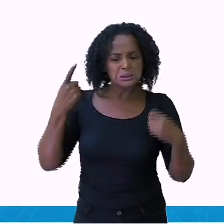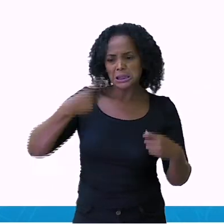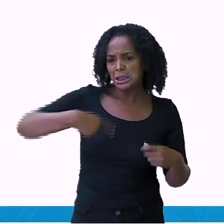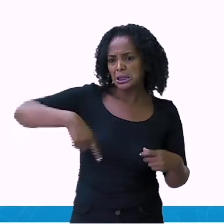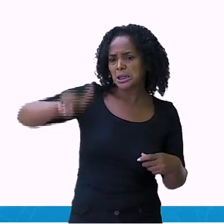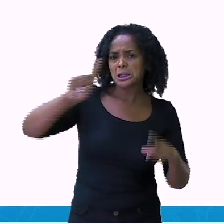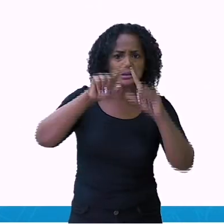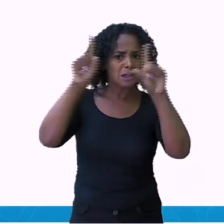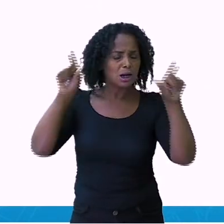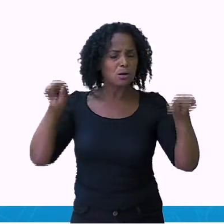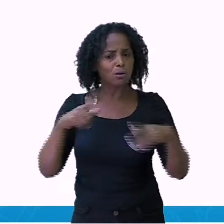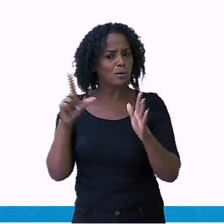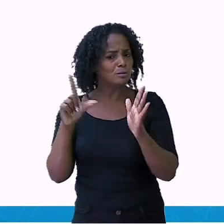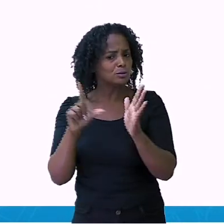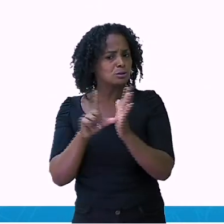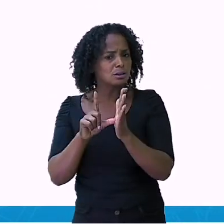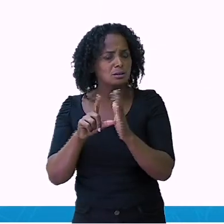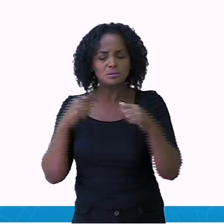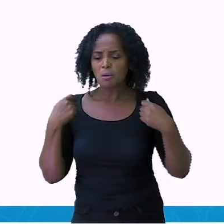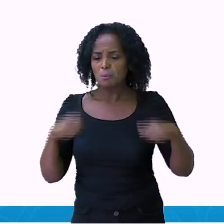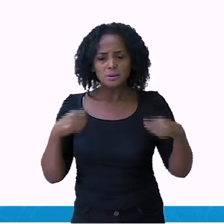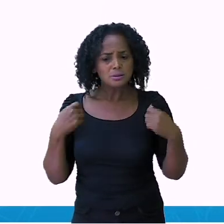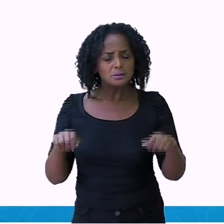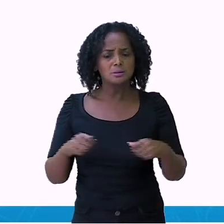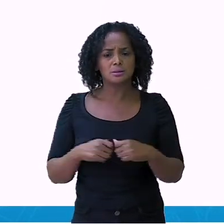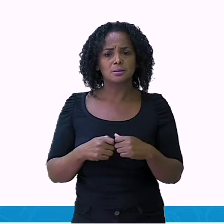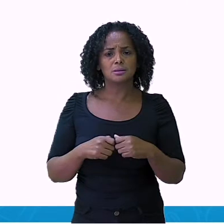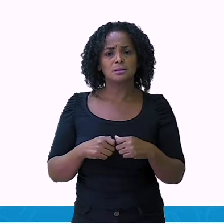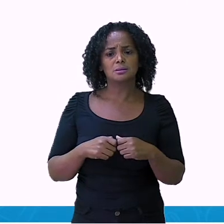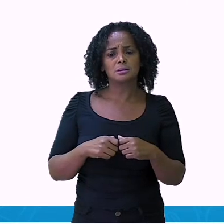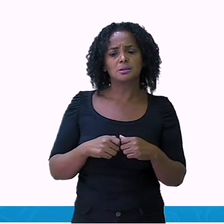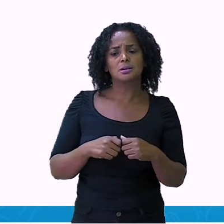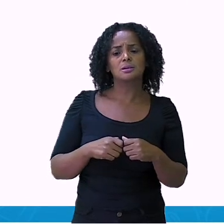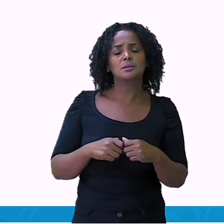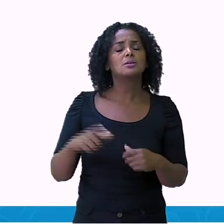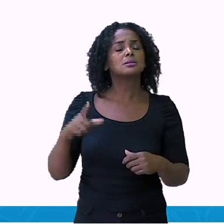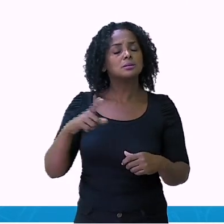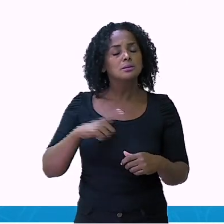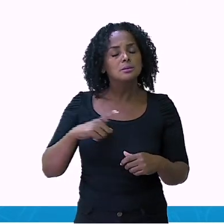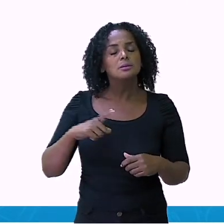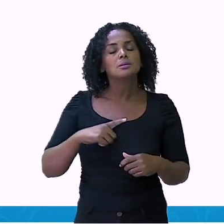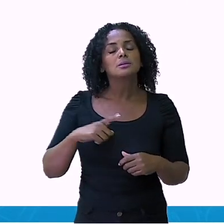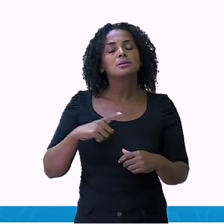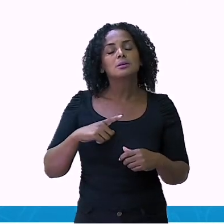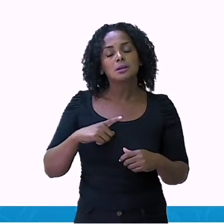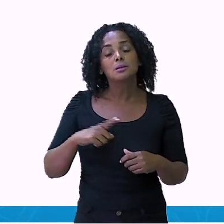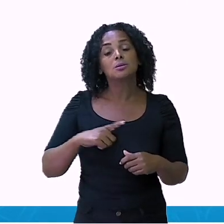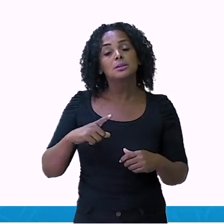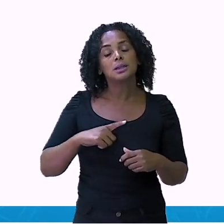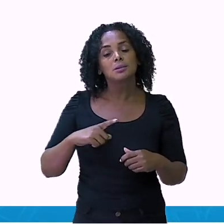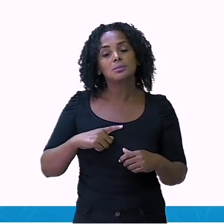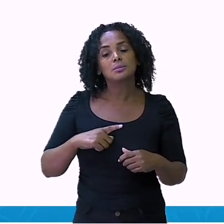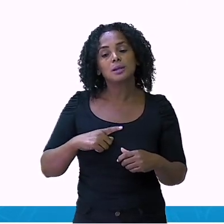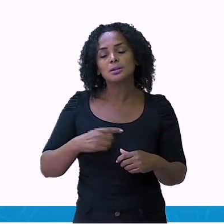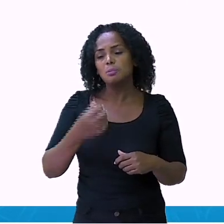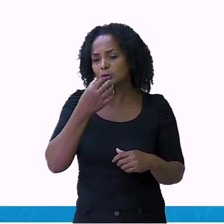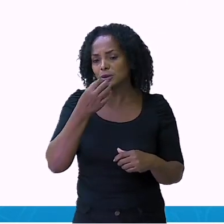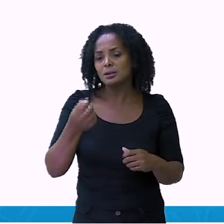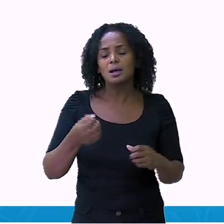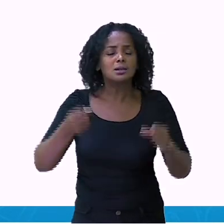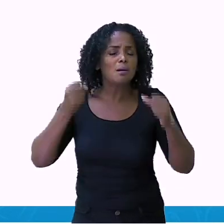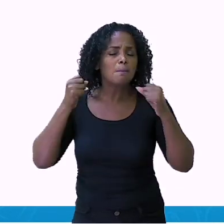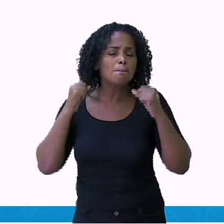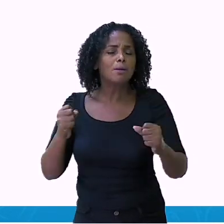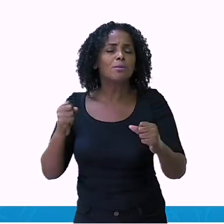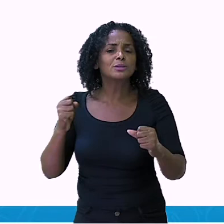sua casa. Então é o comércio digital. Então a gente tem essa possibilidade hoje de comprar sem sair de casa.